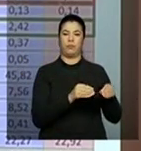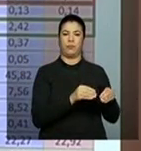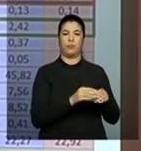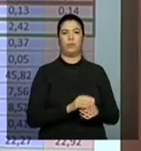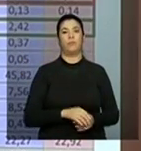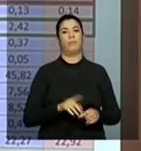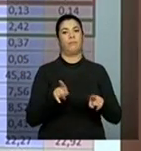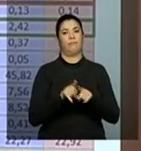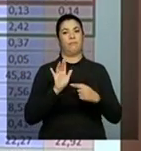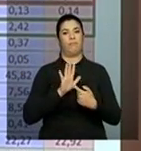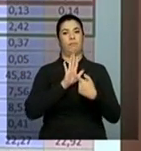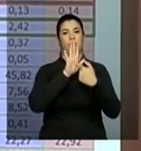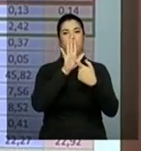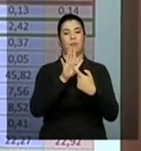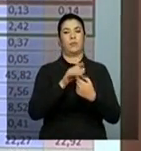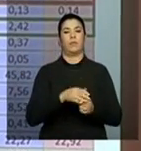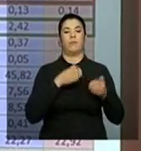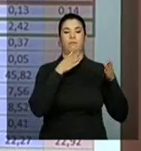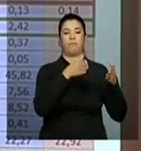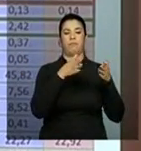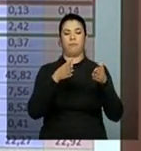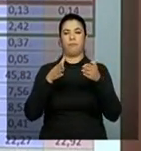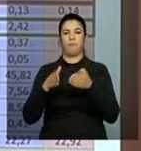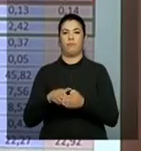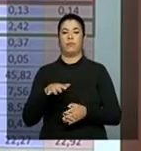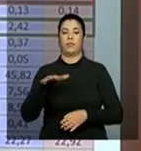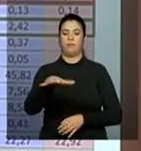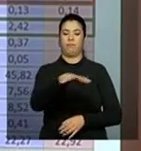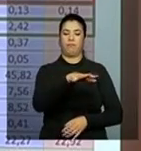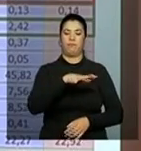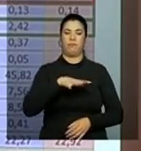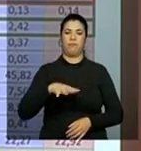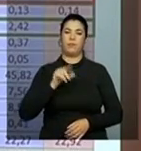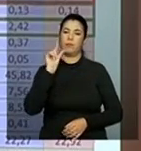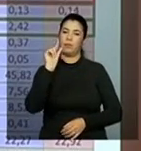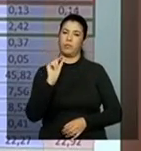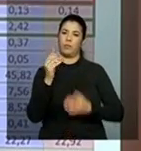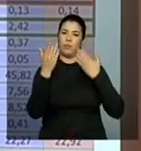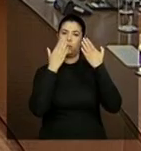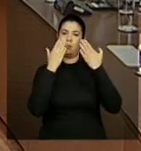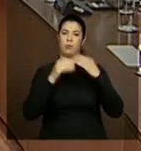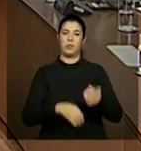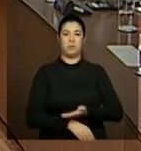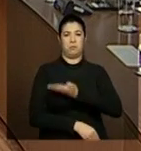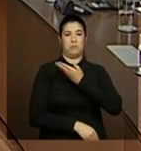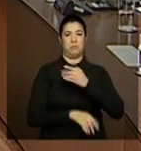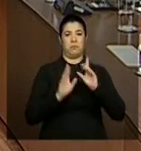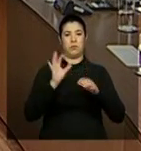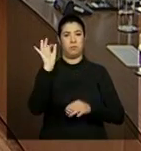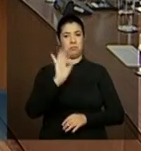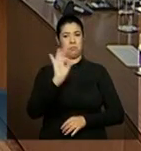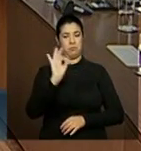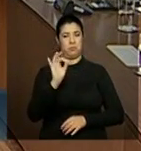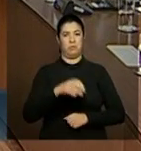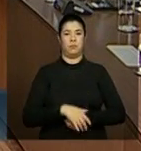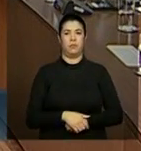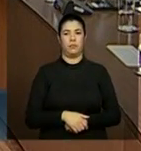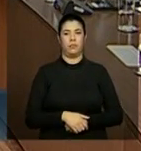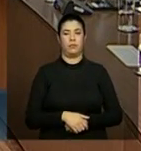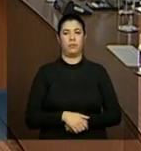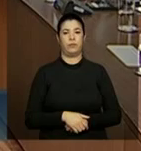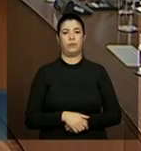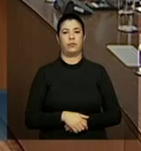a participação dessas áreas no total é bastante pequena, como pode ser visto aqui em termos percentuais. A